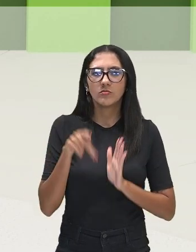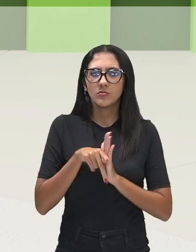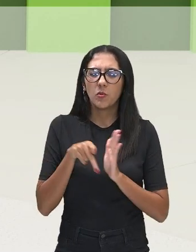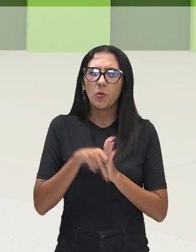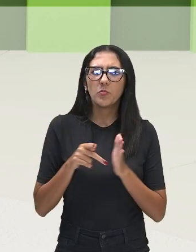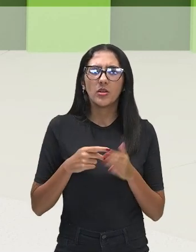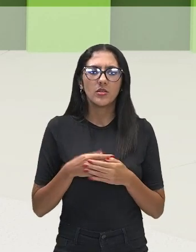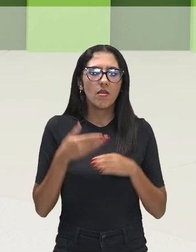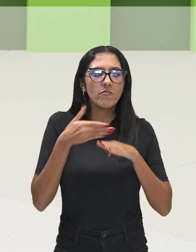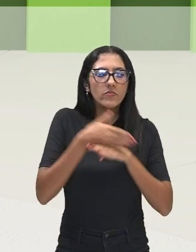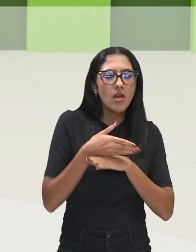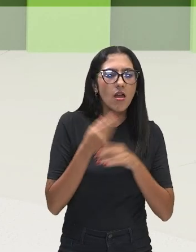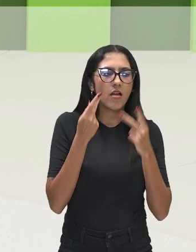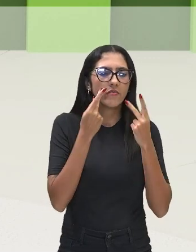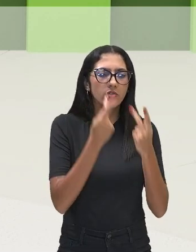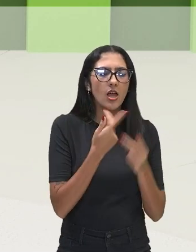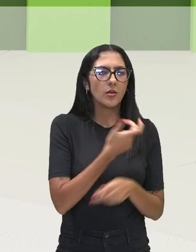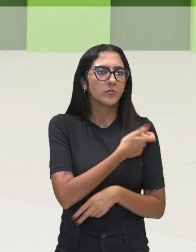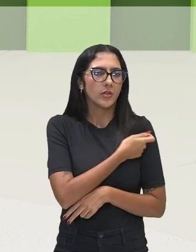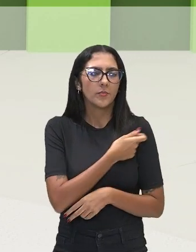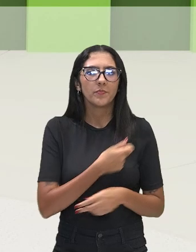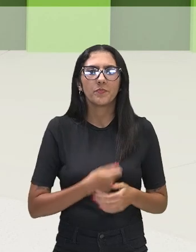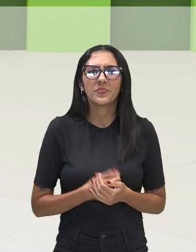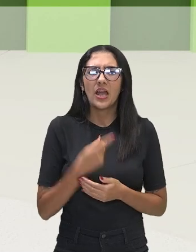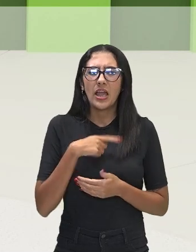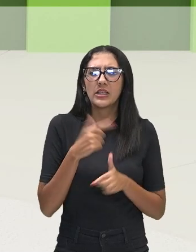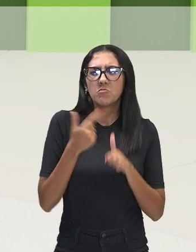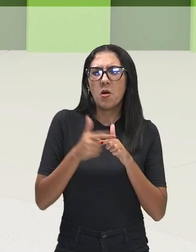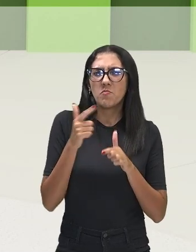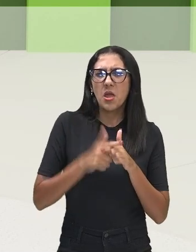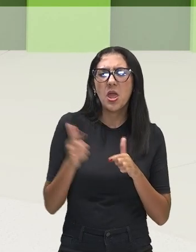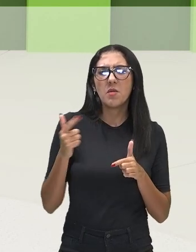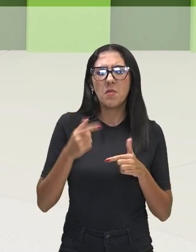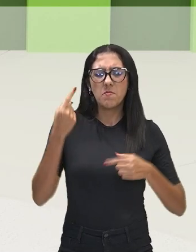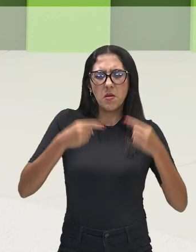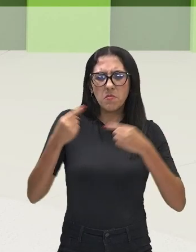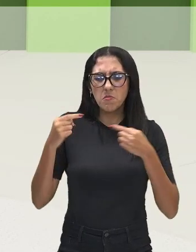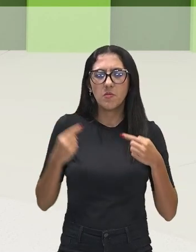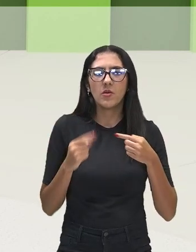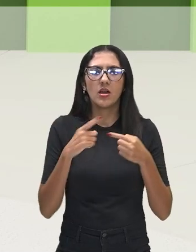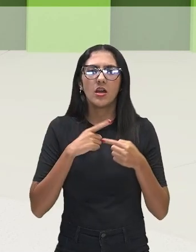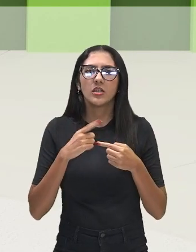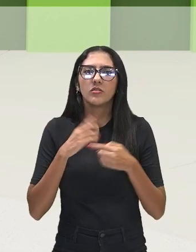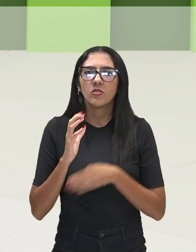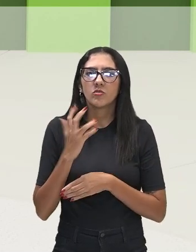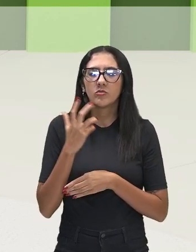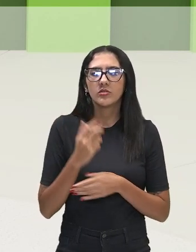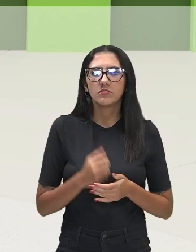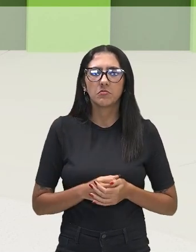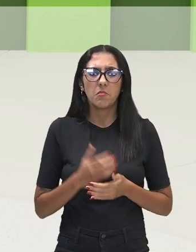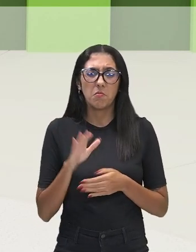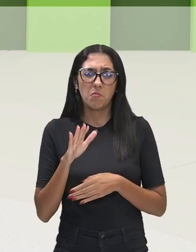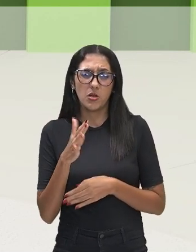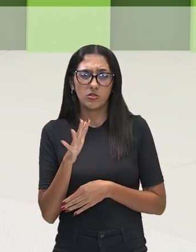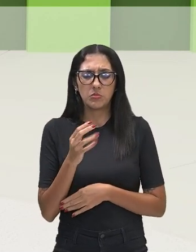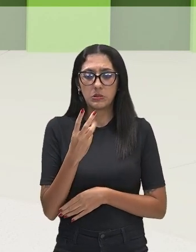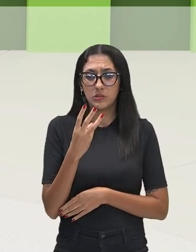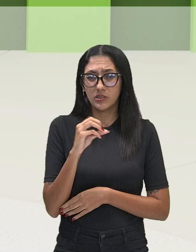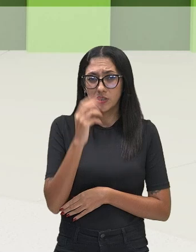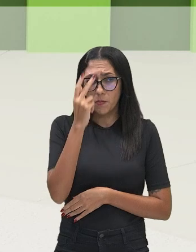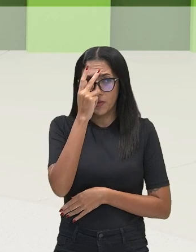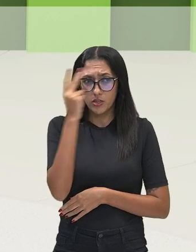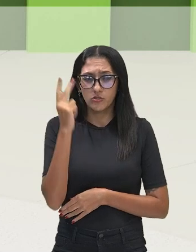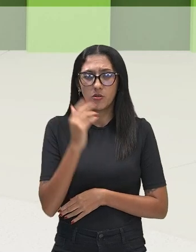varíola. Essa rebeldia gerou, inclusive, cerca de 30 mortos, entre outros